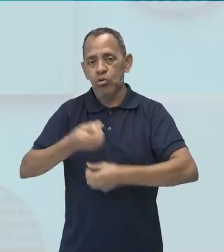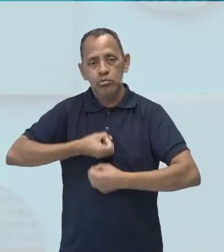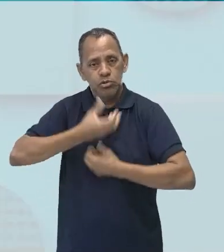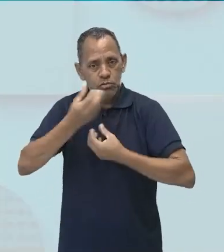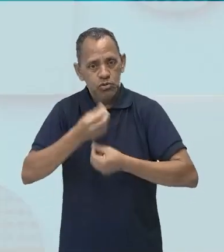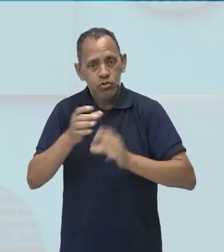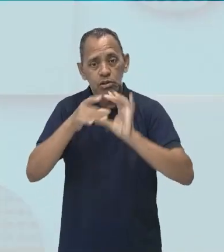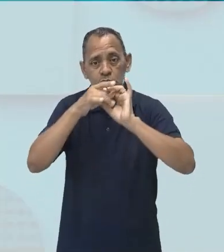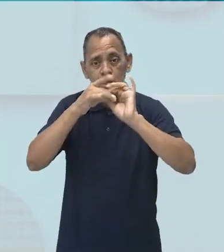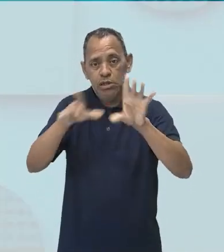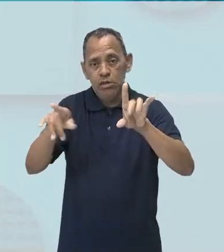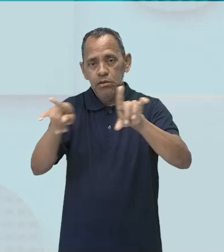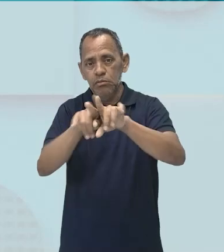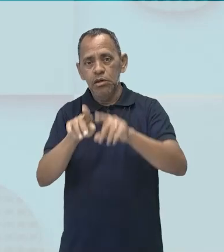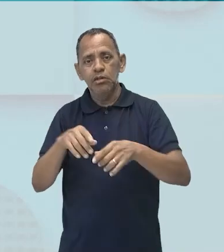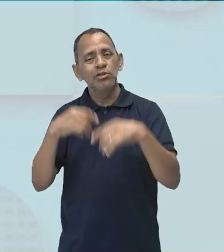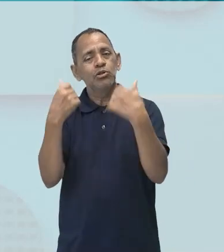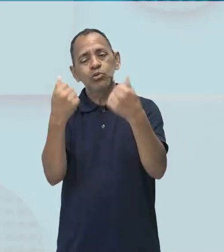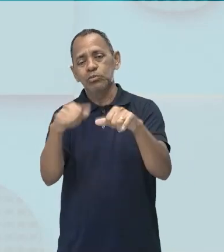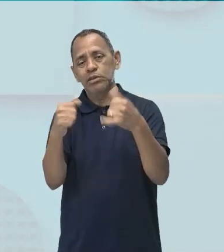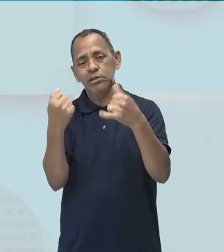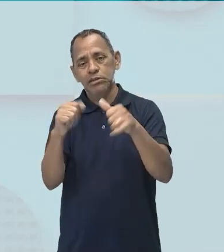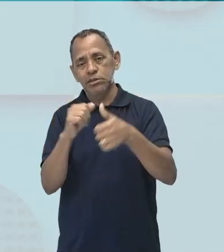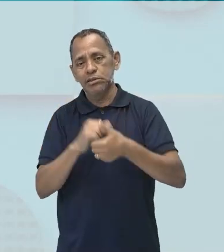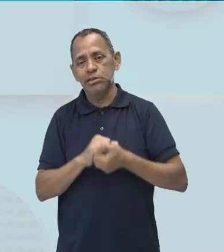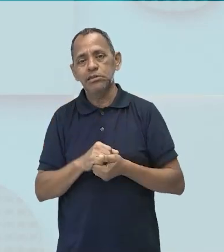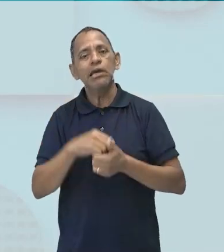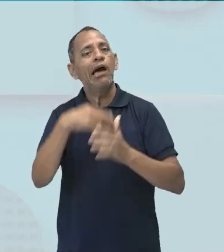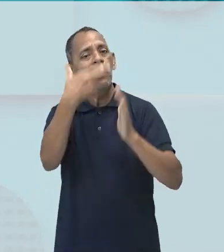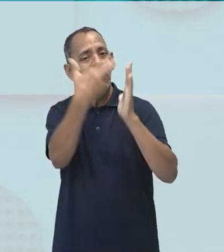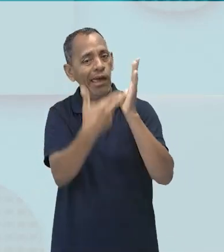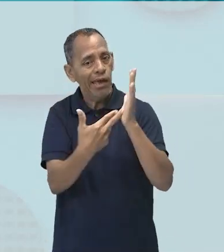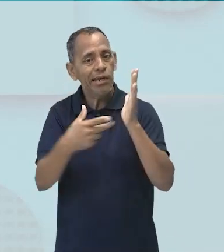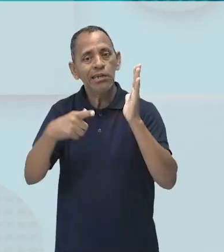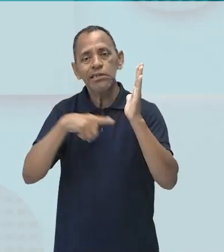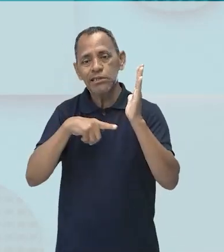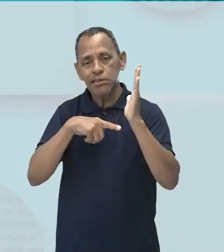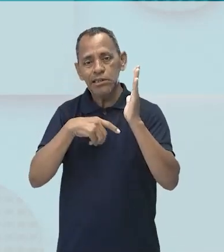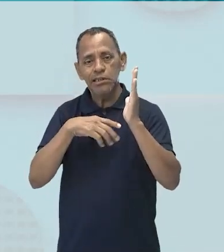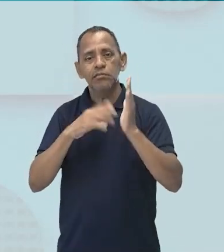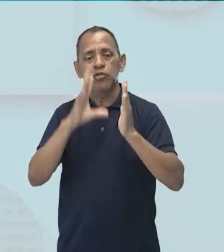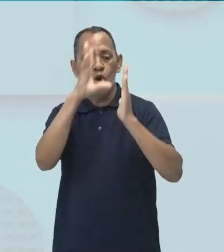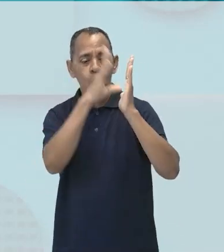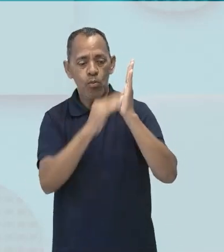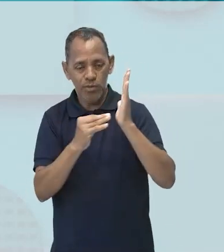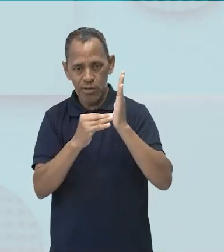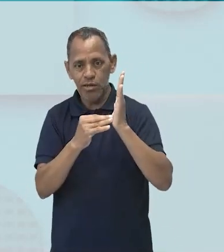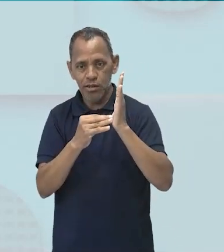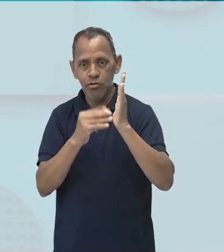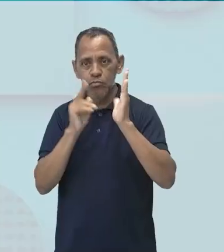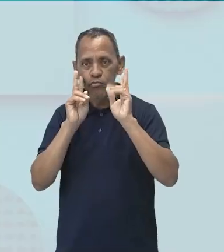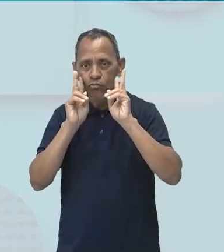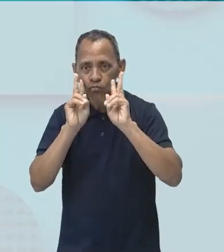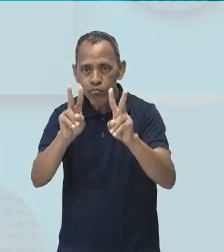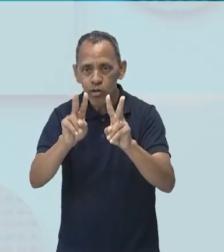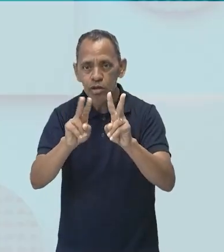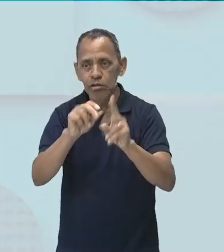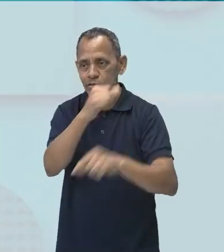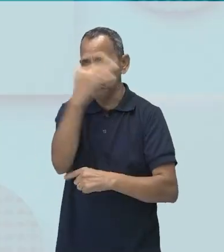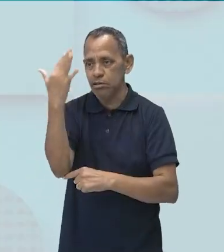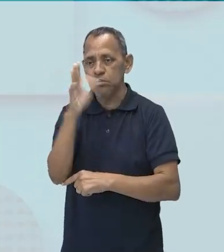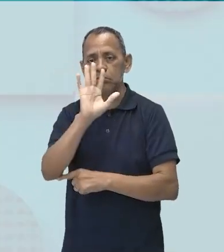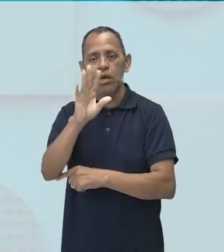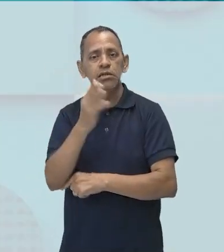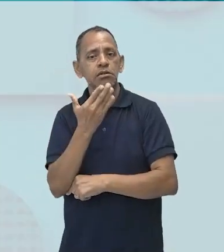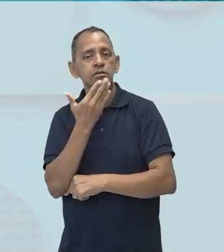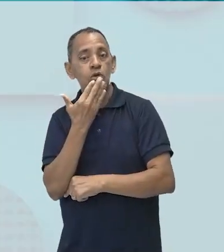livres, eles não vão mais precisar estar, vamos dizer, reproduzindo o que eles viam na natureza, mas as cores